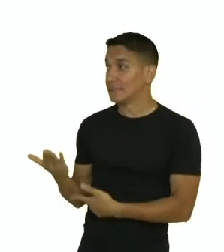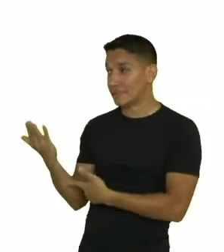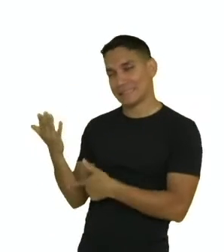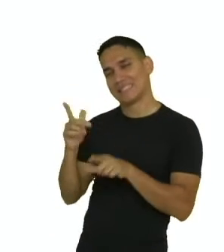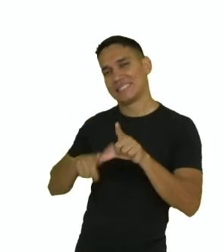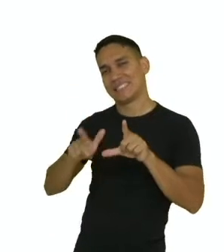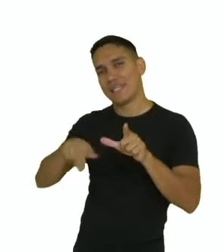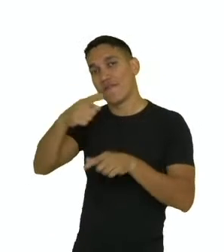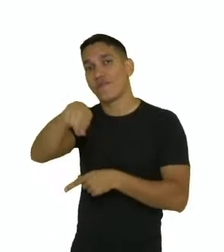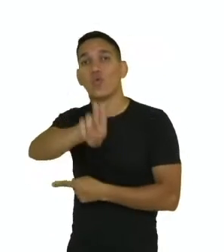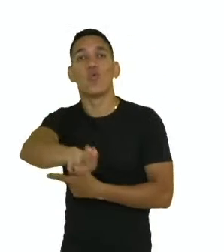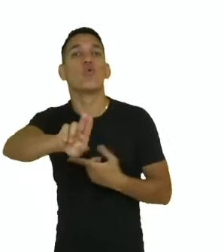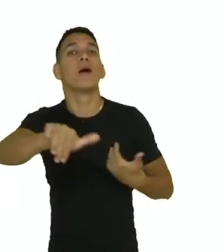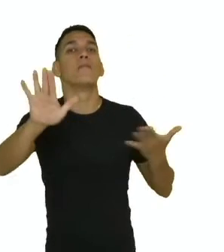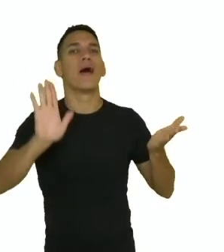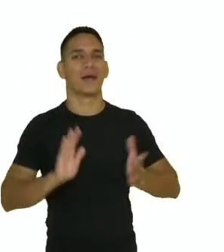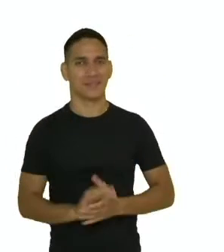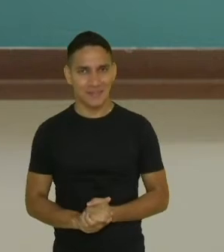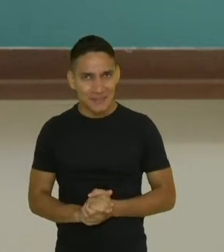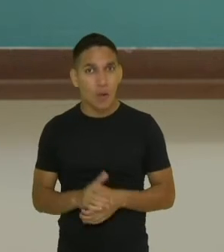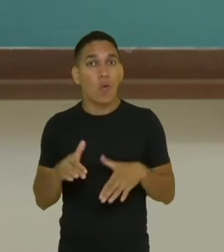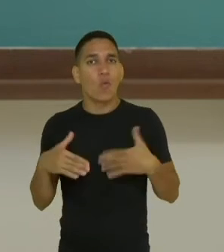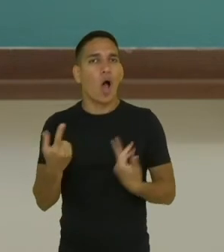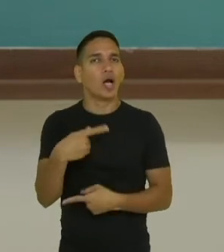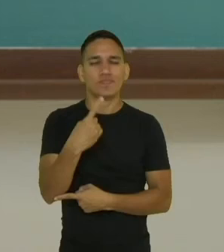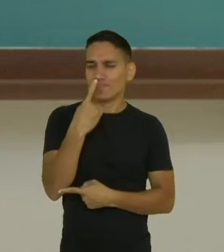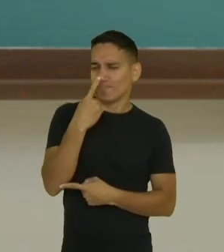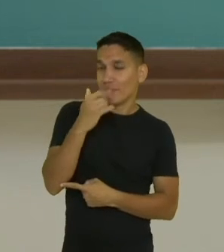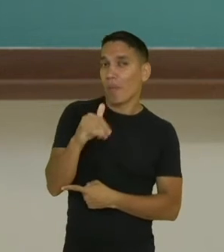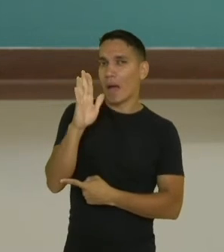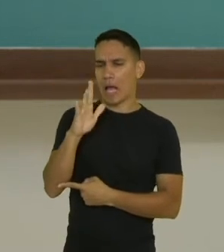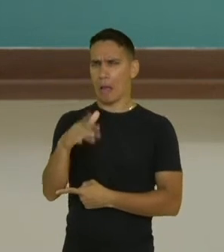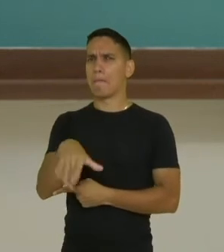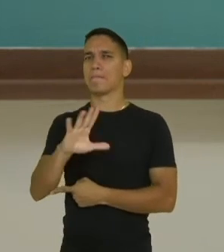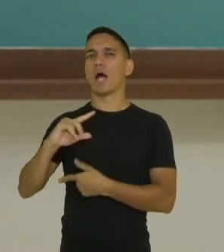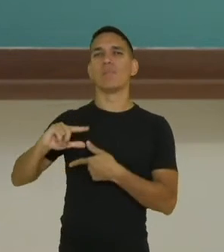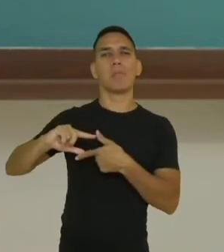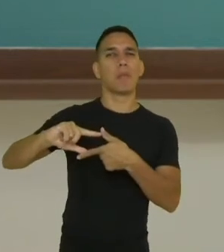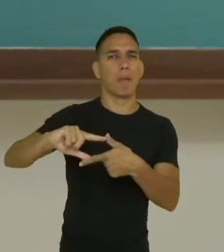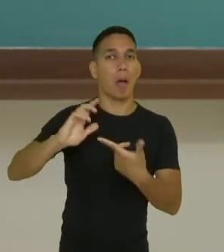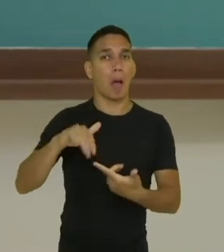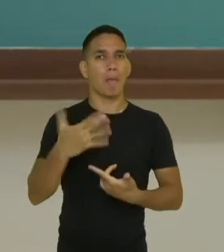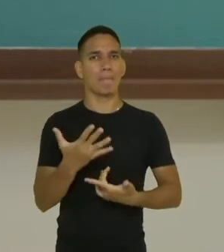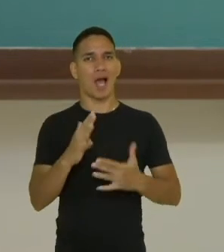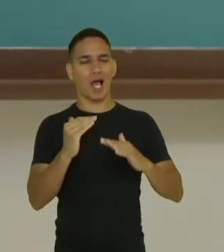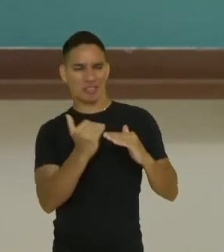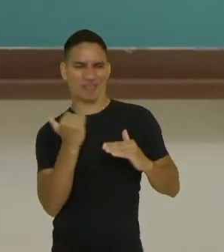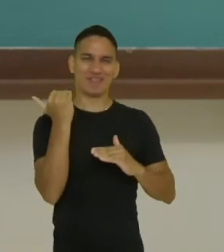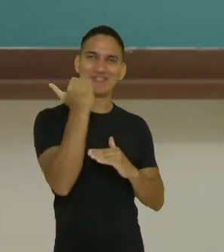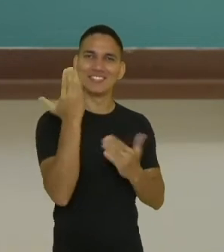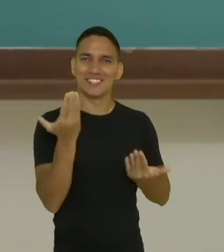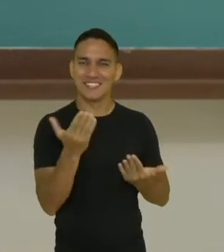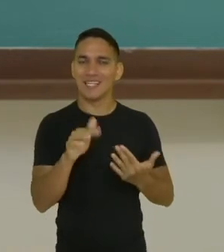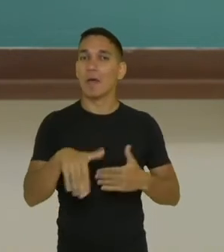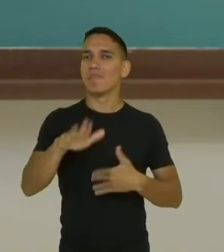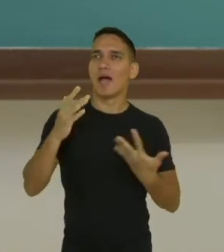letras você utiliza? Qual dela tem mais a sua cara? Você é mais clássico? Você é mais arrojado? Você é